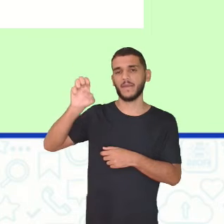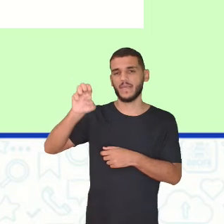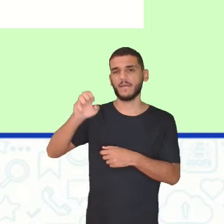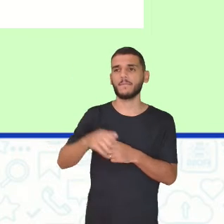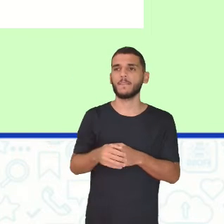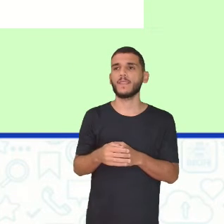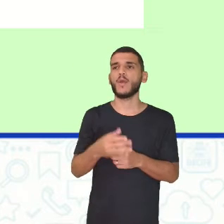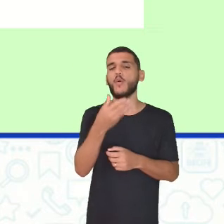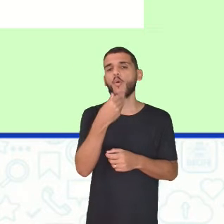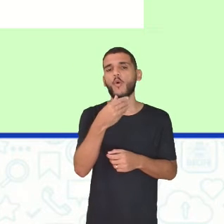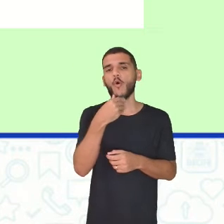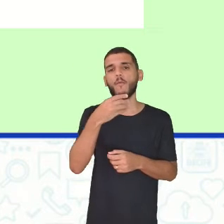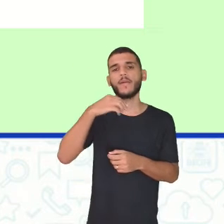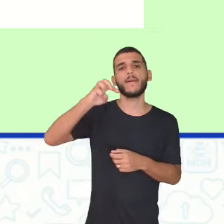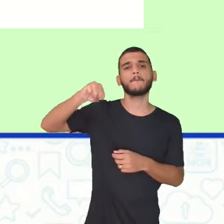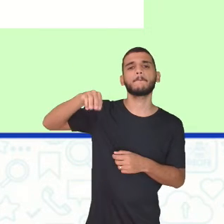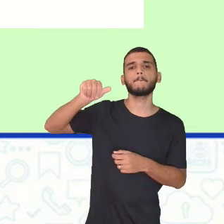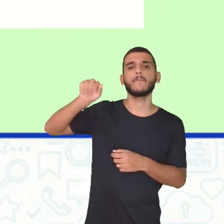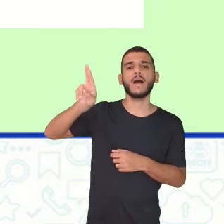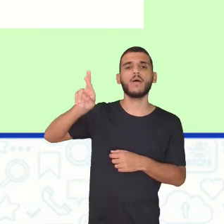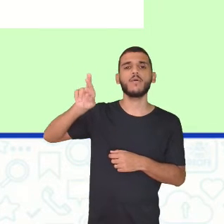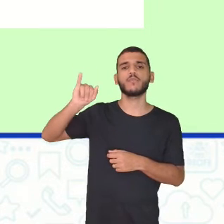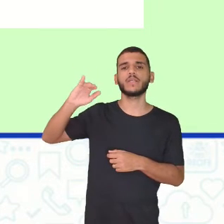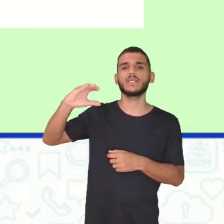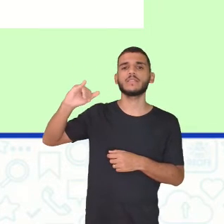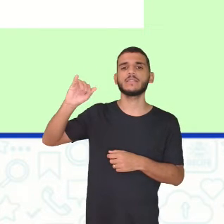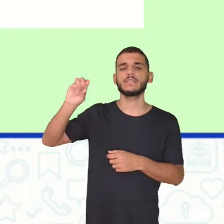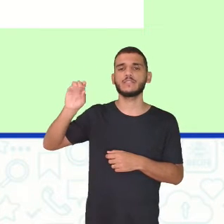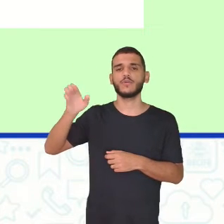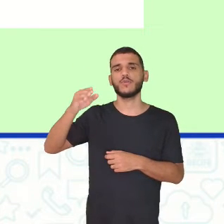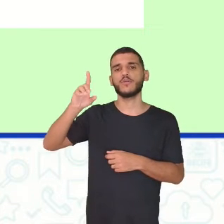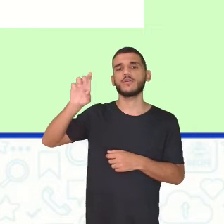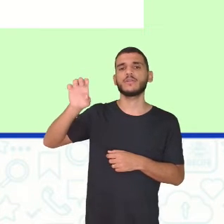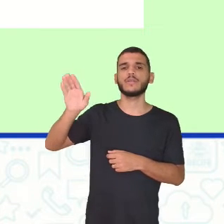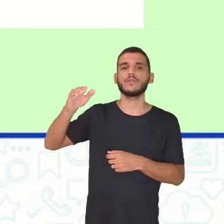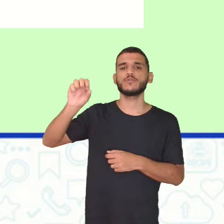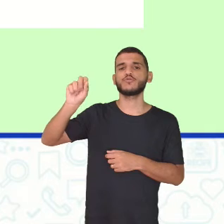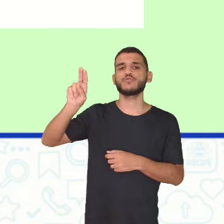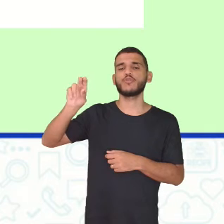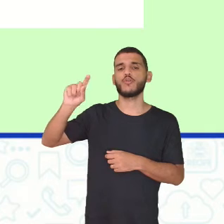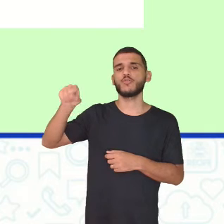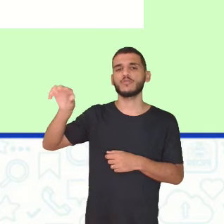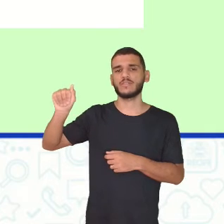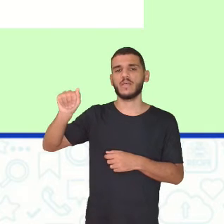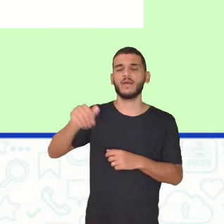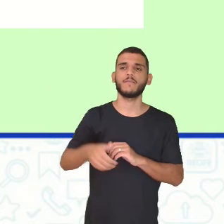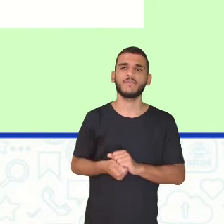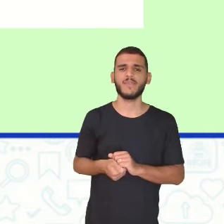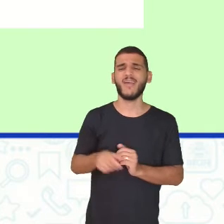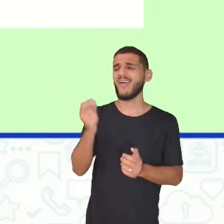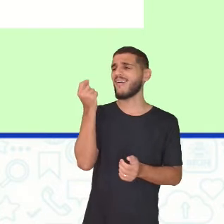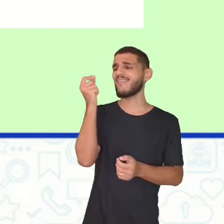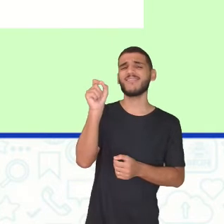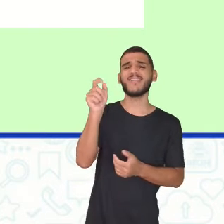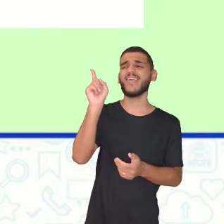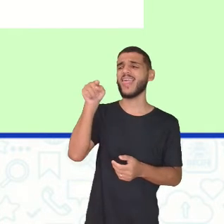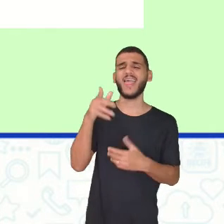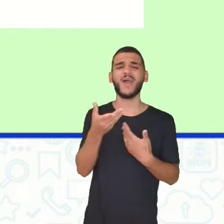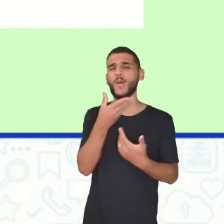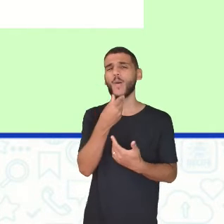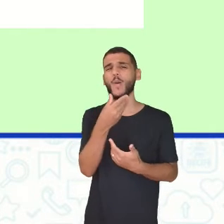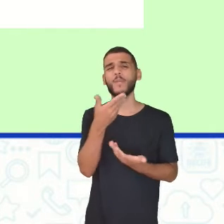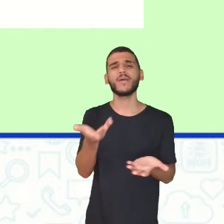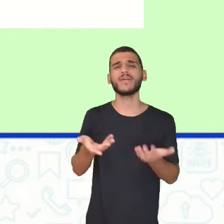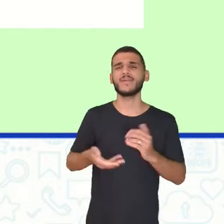Maurício de Souza? Eu acredito que muitos de vocês já sabem. Mas como professor tem